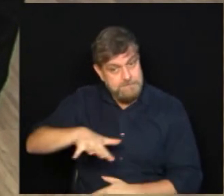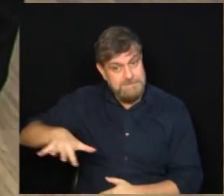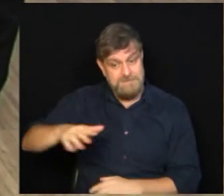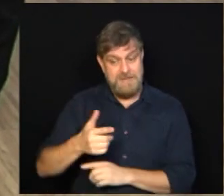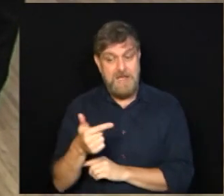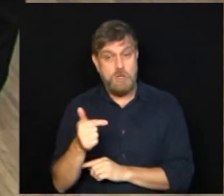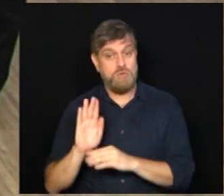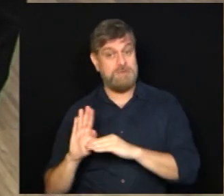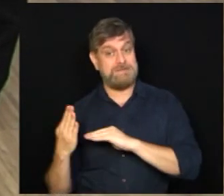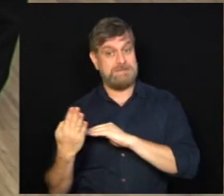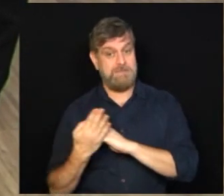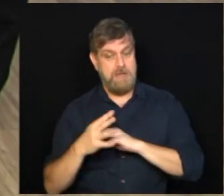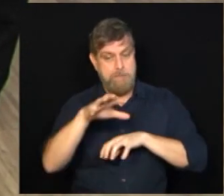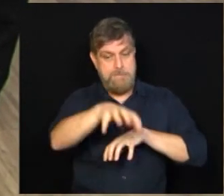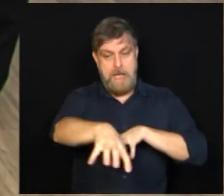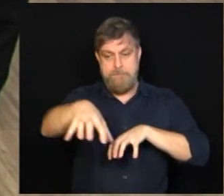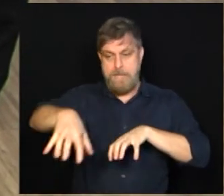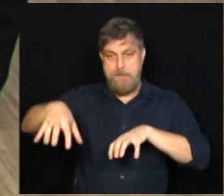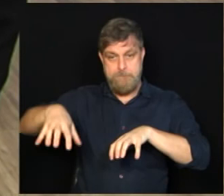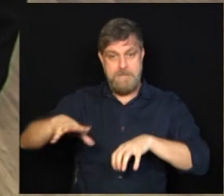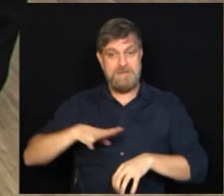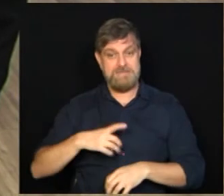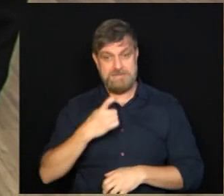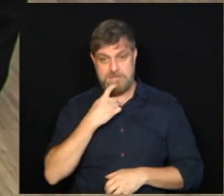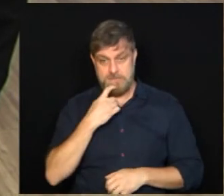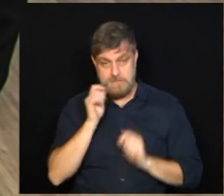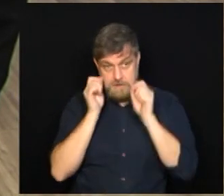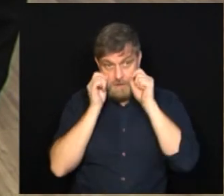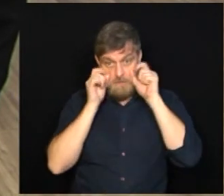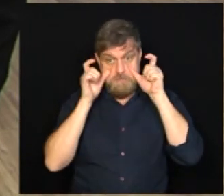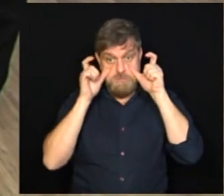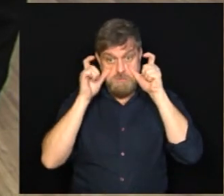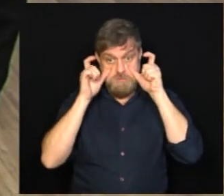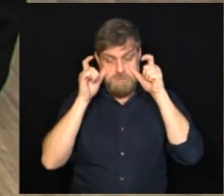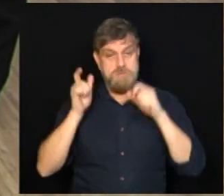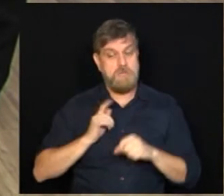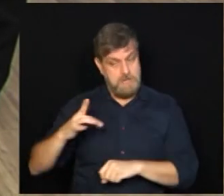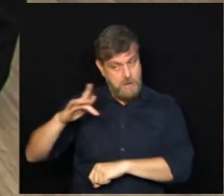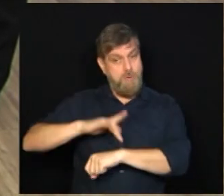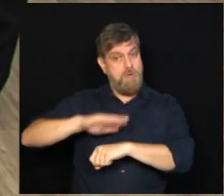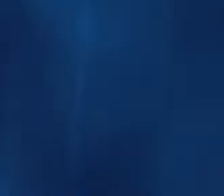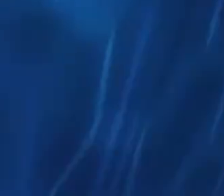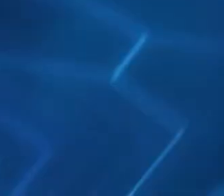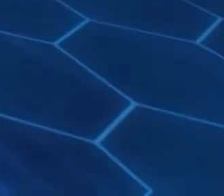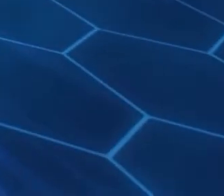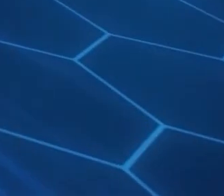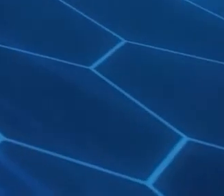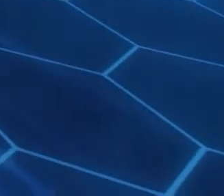bairros, muitas regiões, cidade de Campinas em alerta então com a dengue.